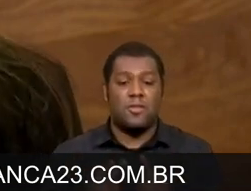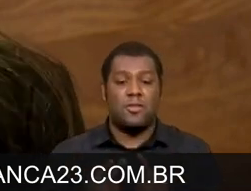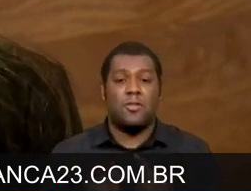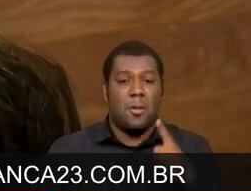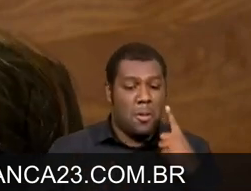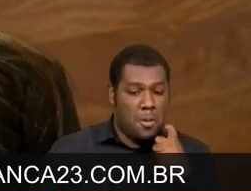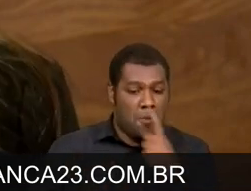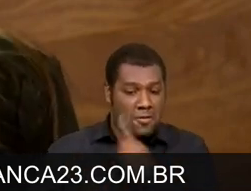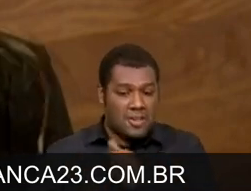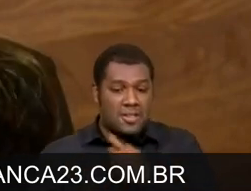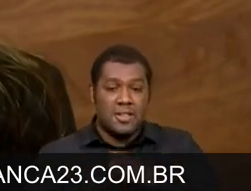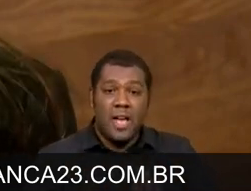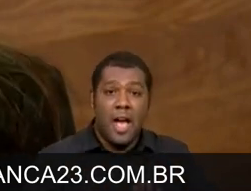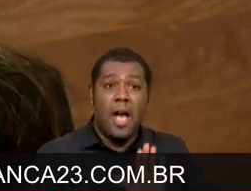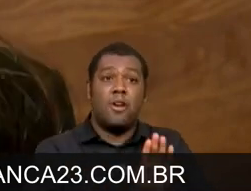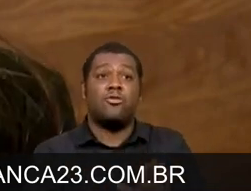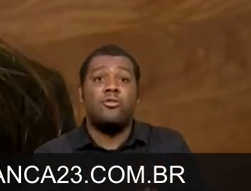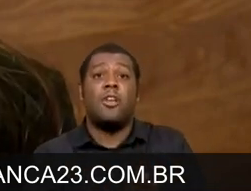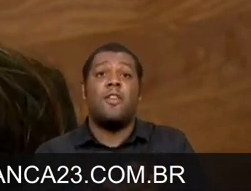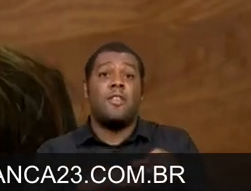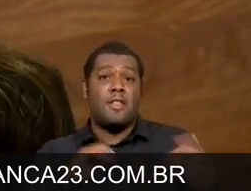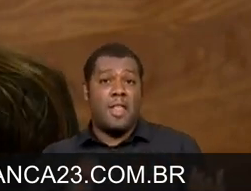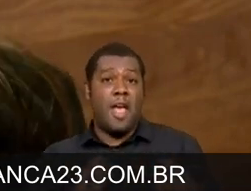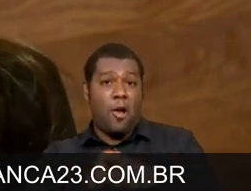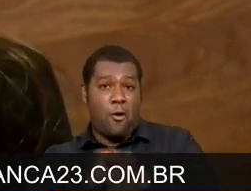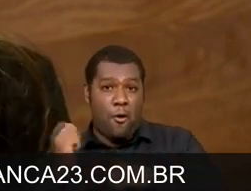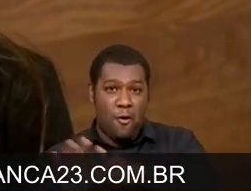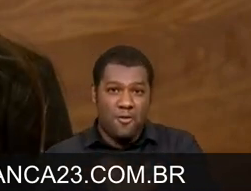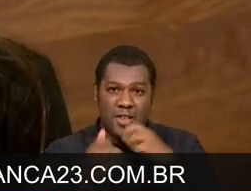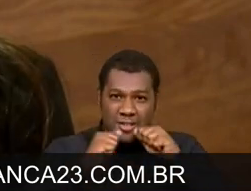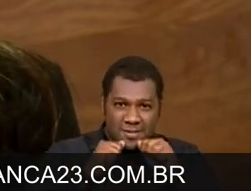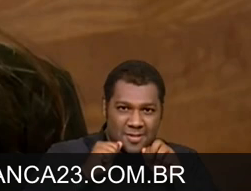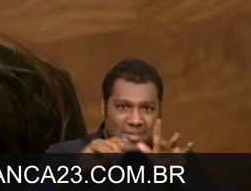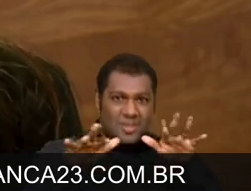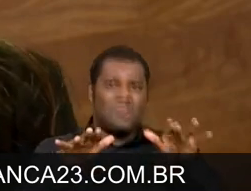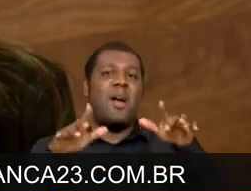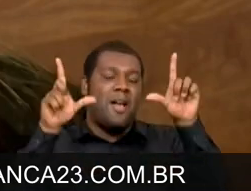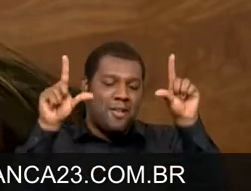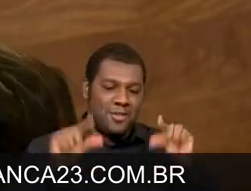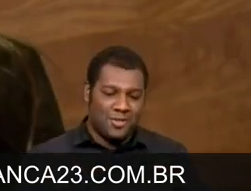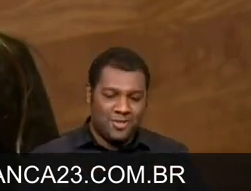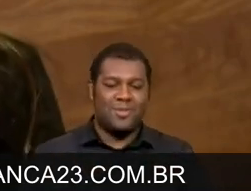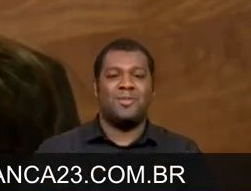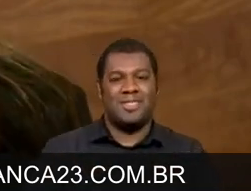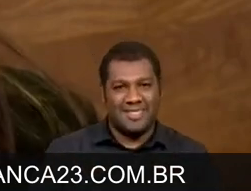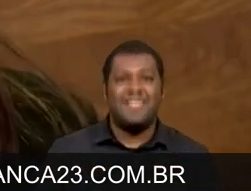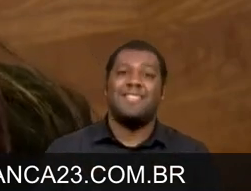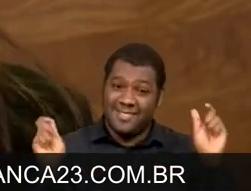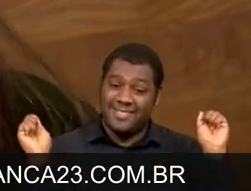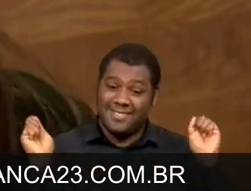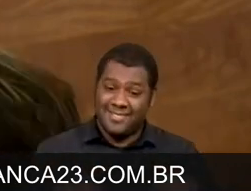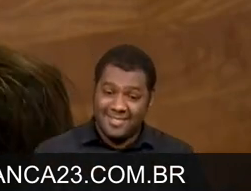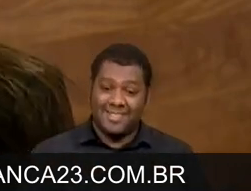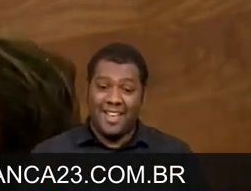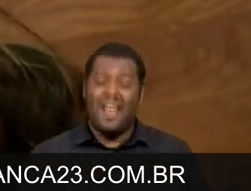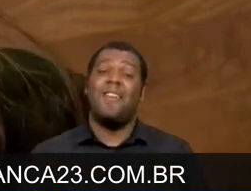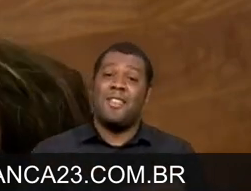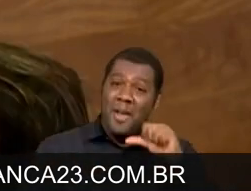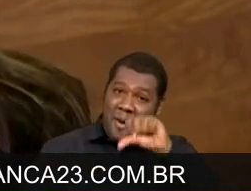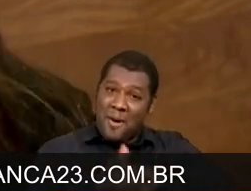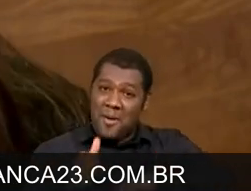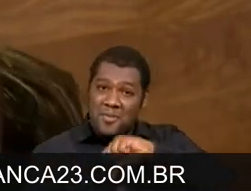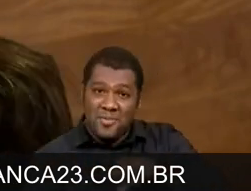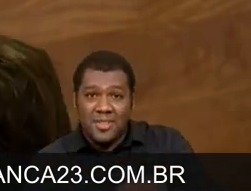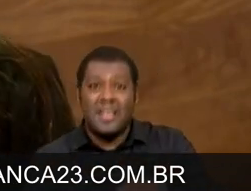também diminuir o risco de transmissão. Então isso seria um benefício adicional, né? Mudar de intramuscular ou